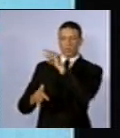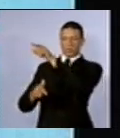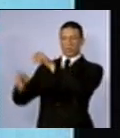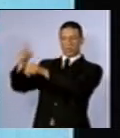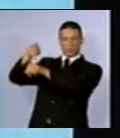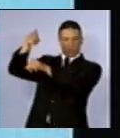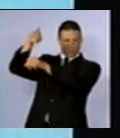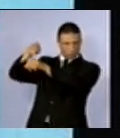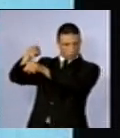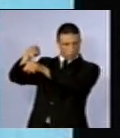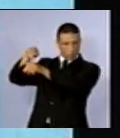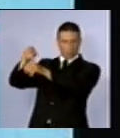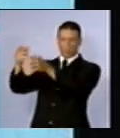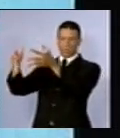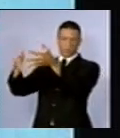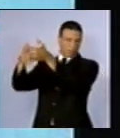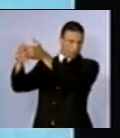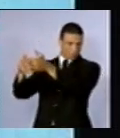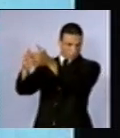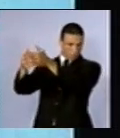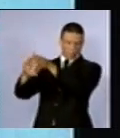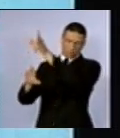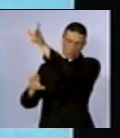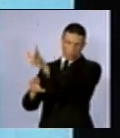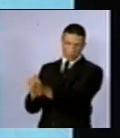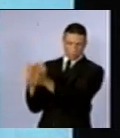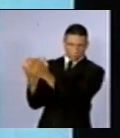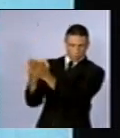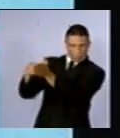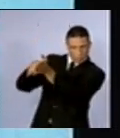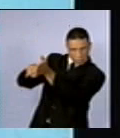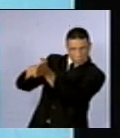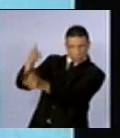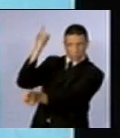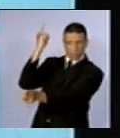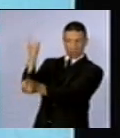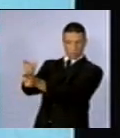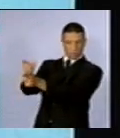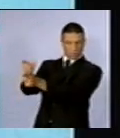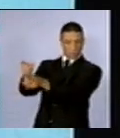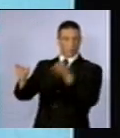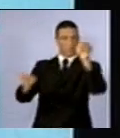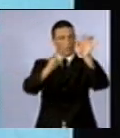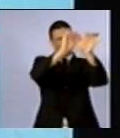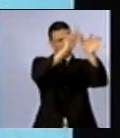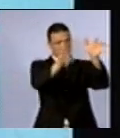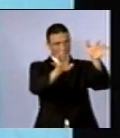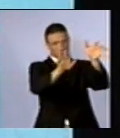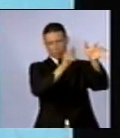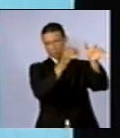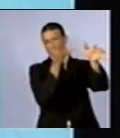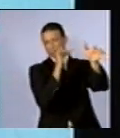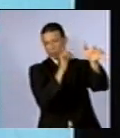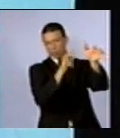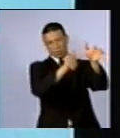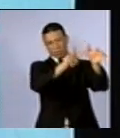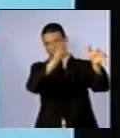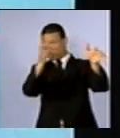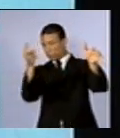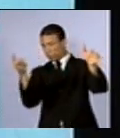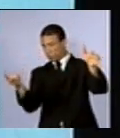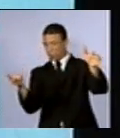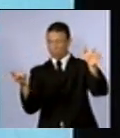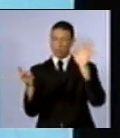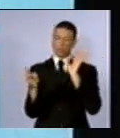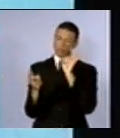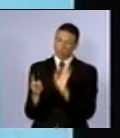Denver, onde se constatou, como já comentado, uma eventual associação entre a exposição a campos magnéticos, não efetivamente campos,